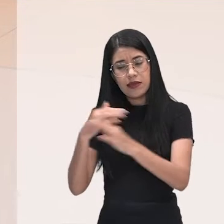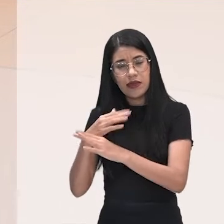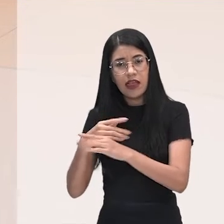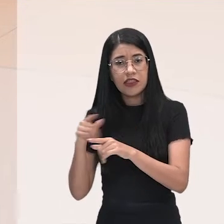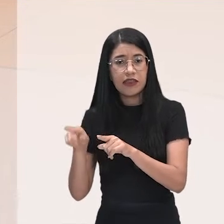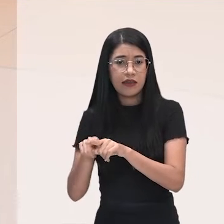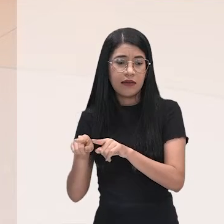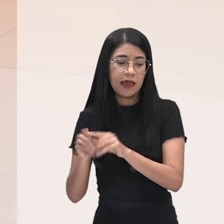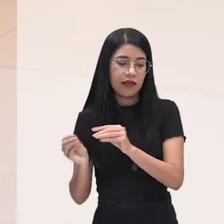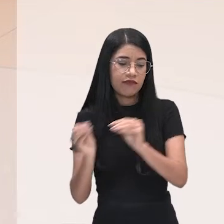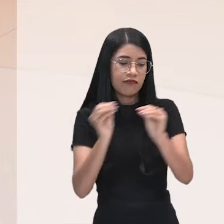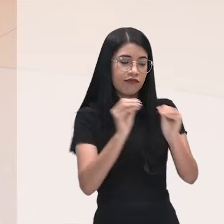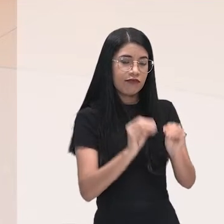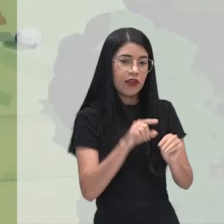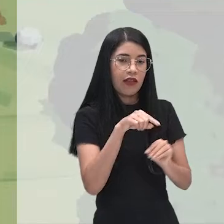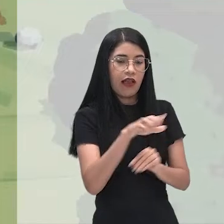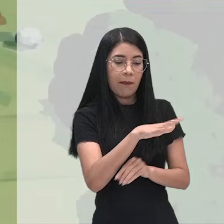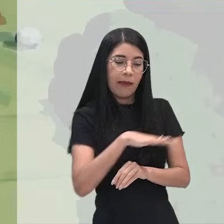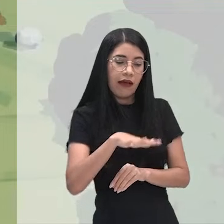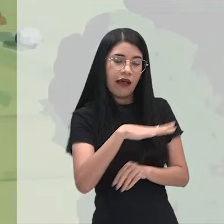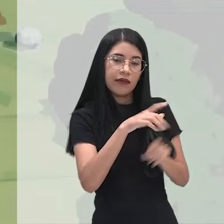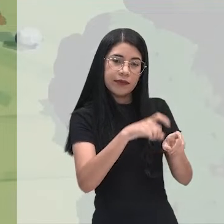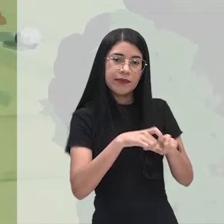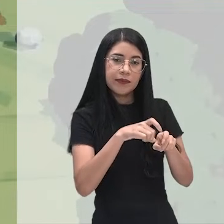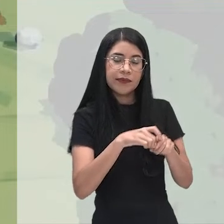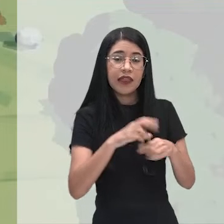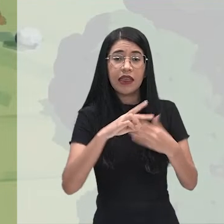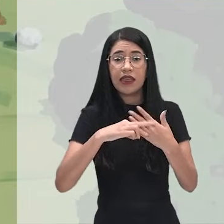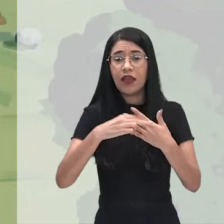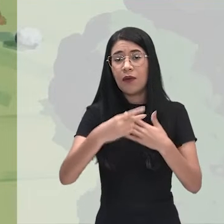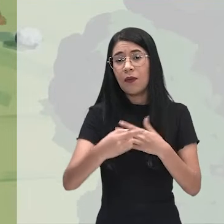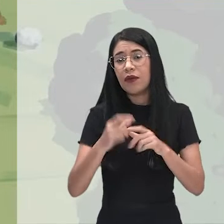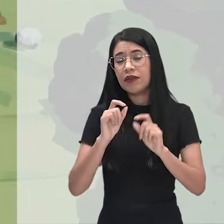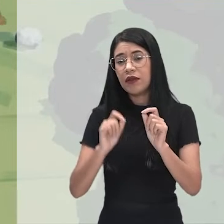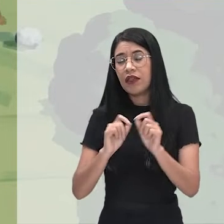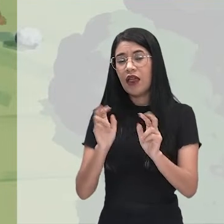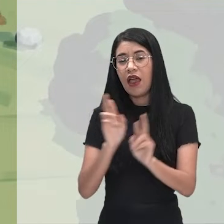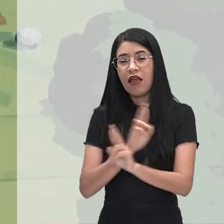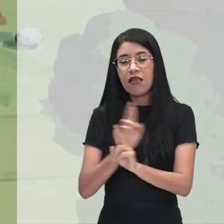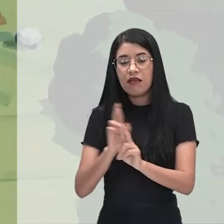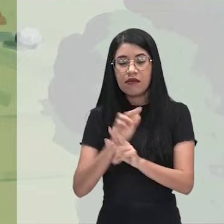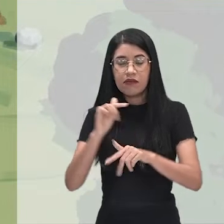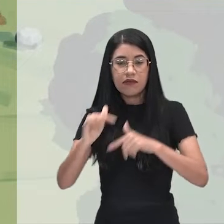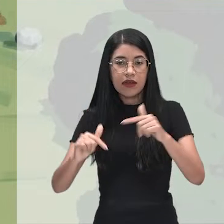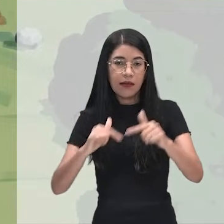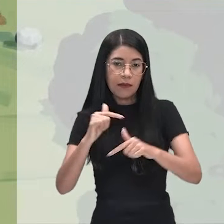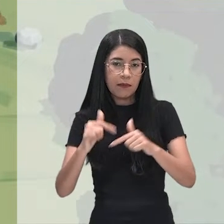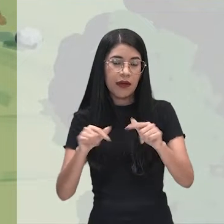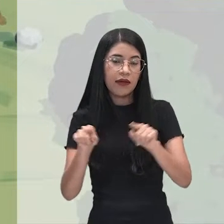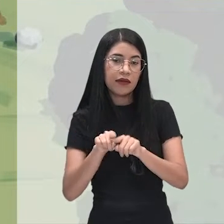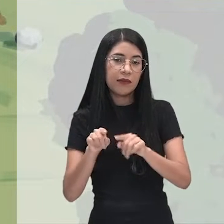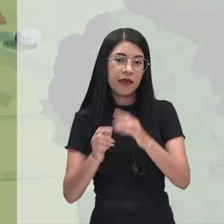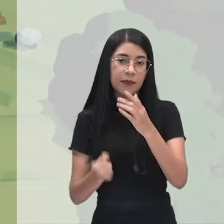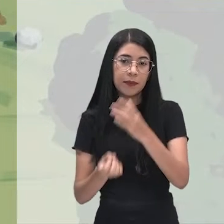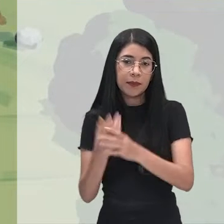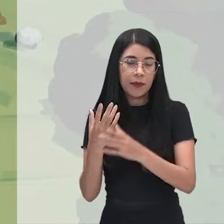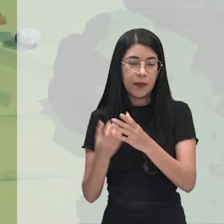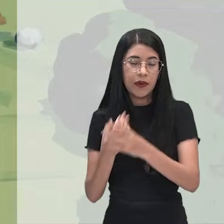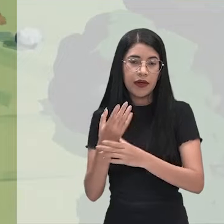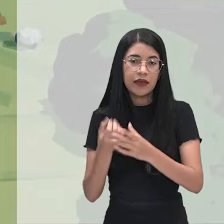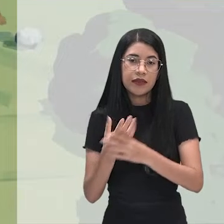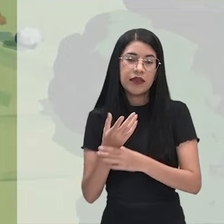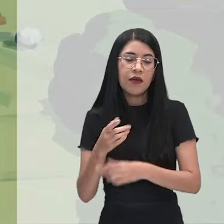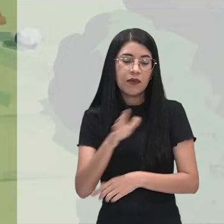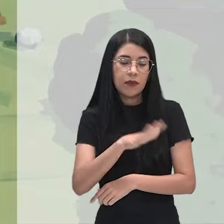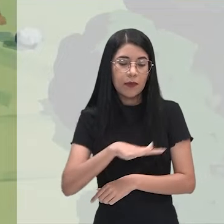dos processos históricos. Acompanhem comigo. Olha só, a gente tinha a natureza, né? O homem surgiu aqui no nosso planeta e,